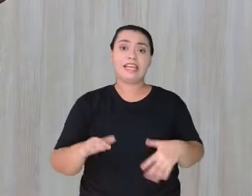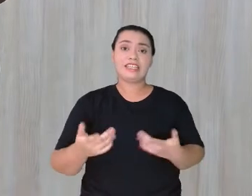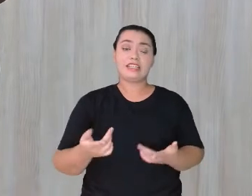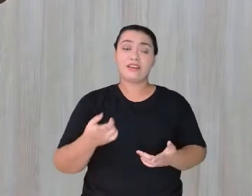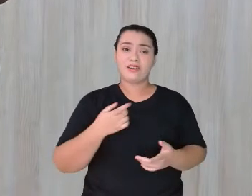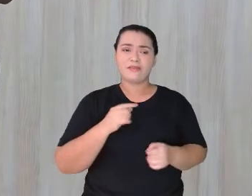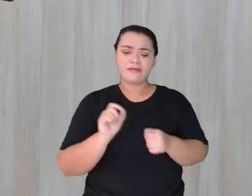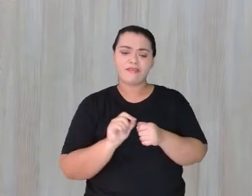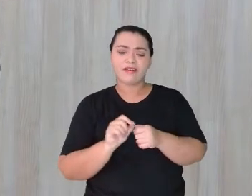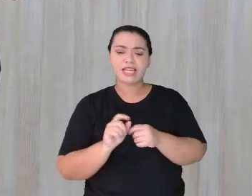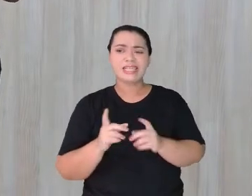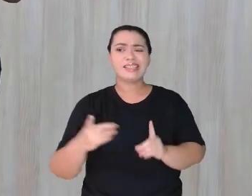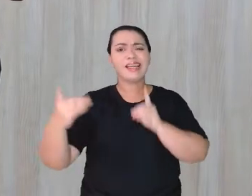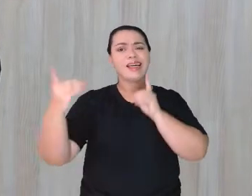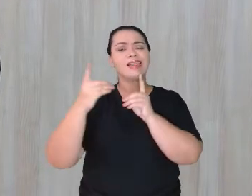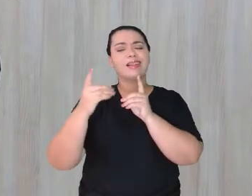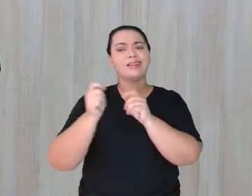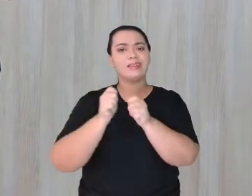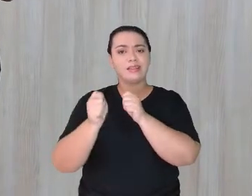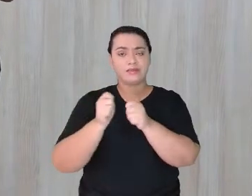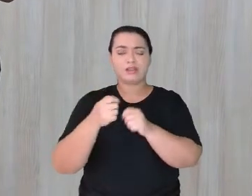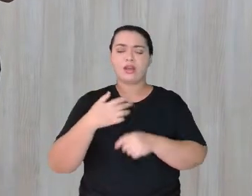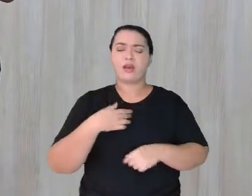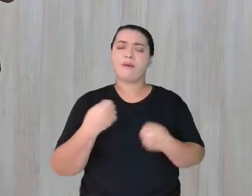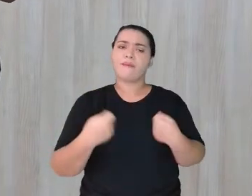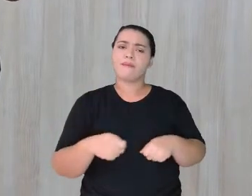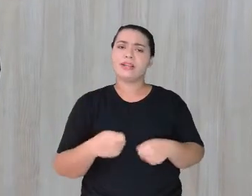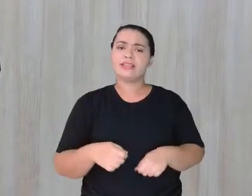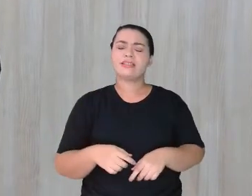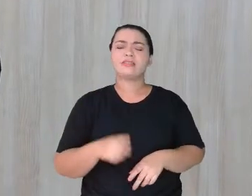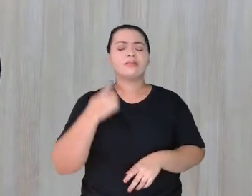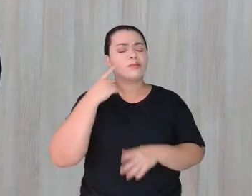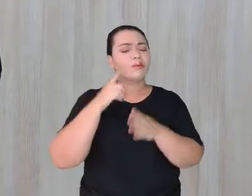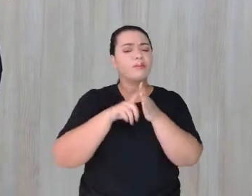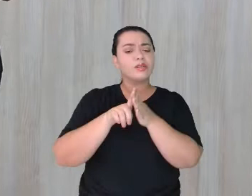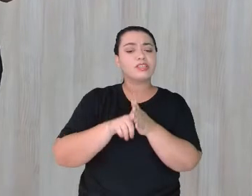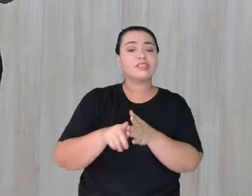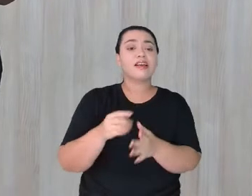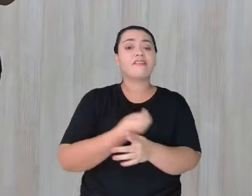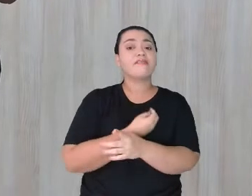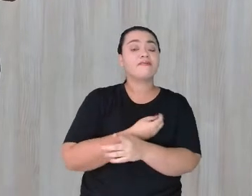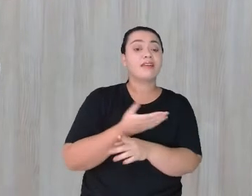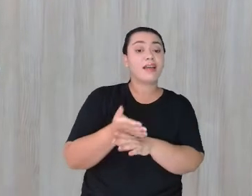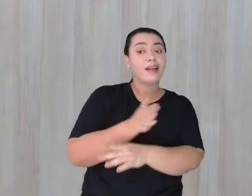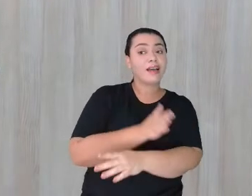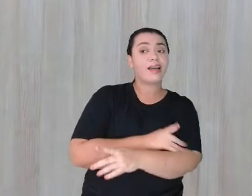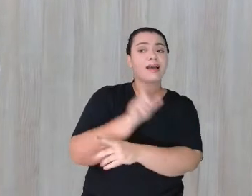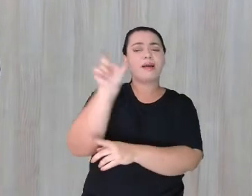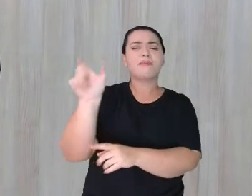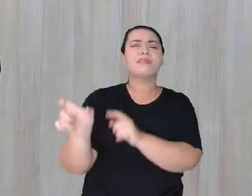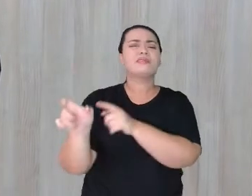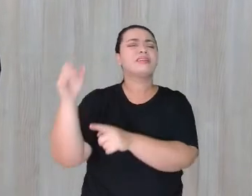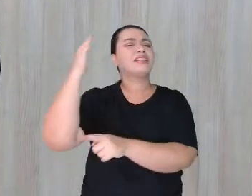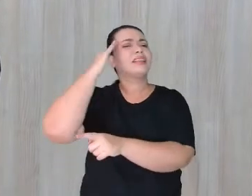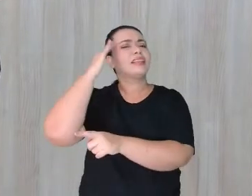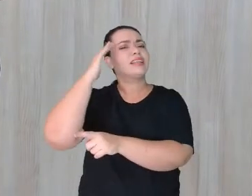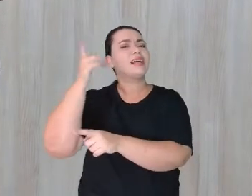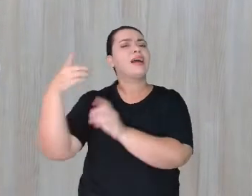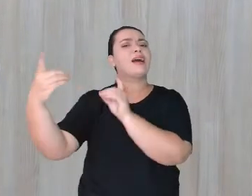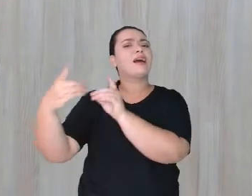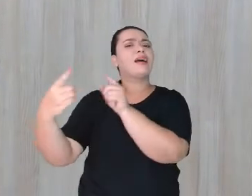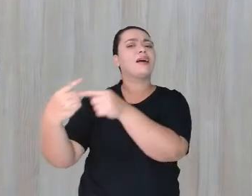do nada, né? Eu preciso parar, assim como a reportagem, eu preciso pesquisar antes, entender a vida do